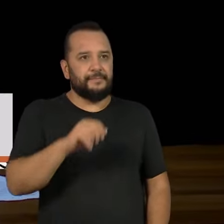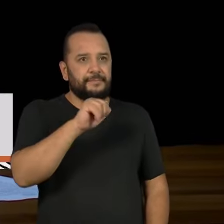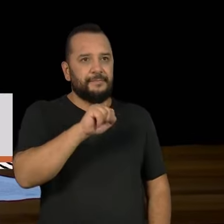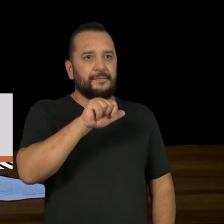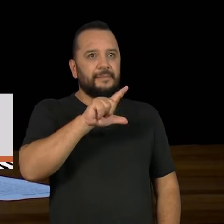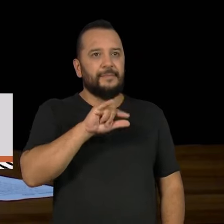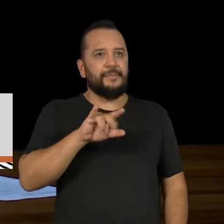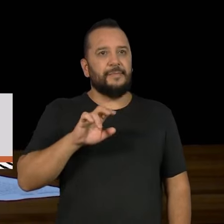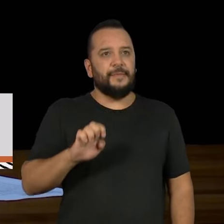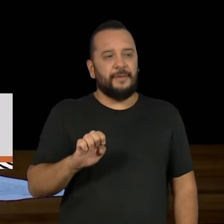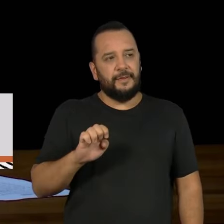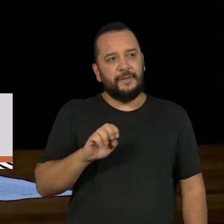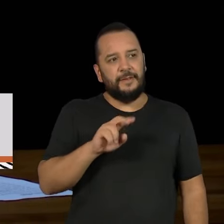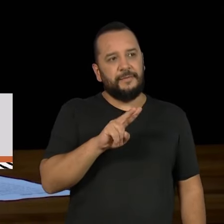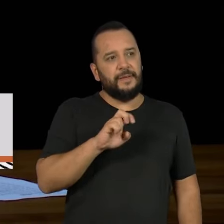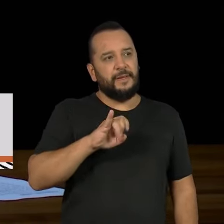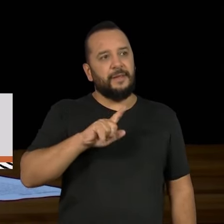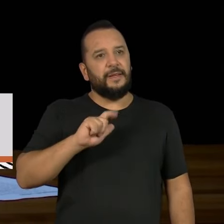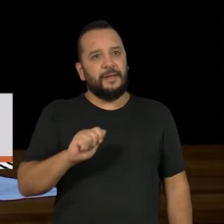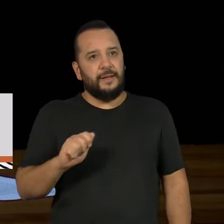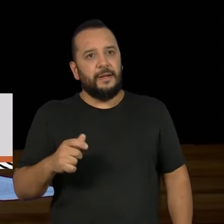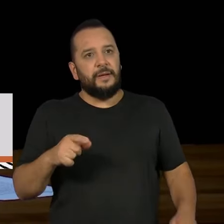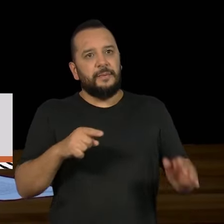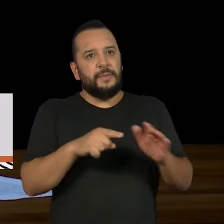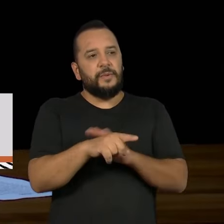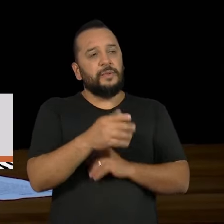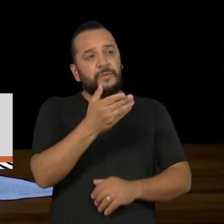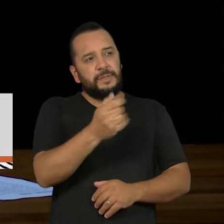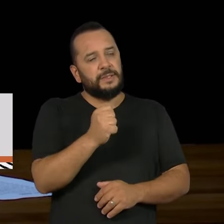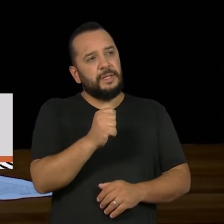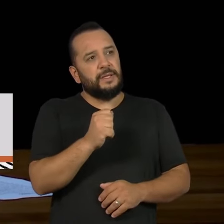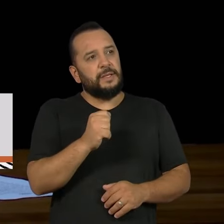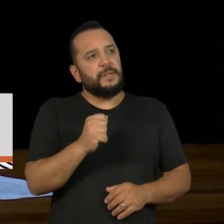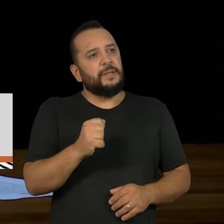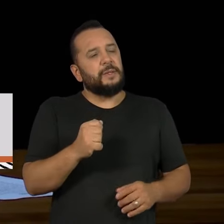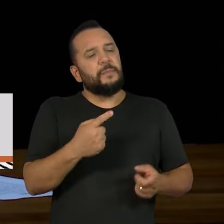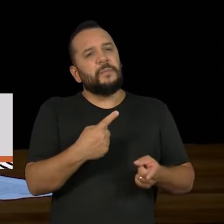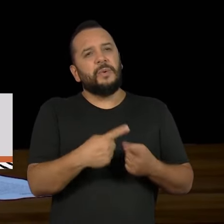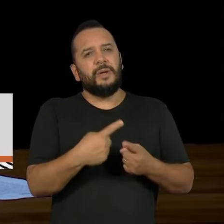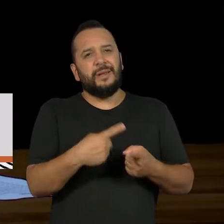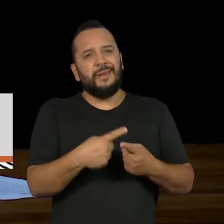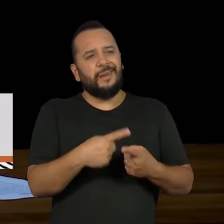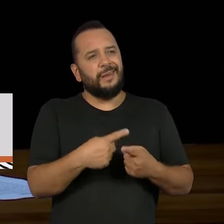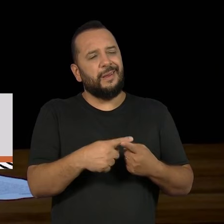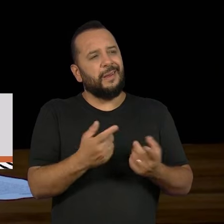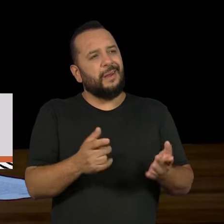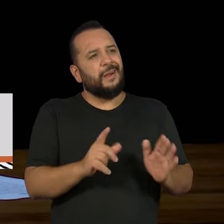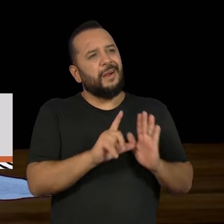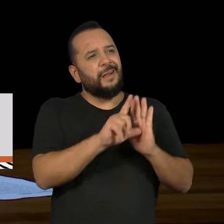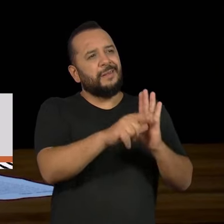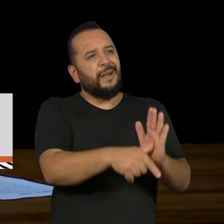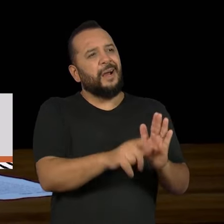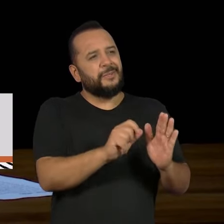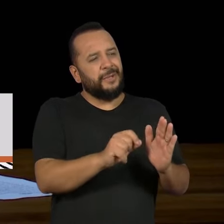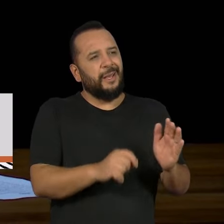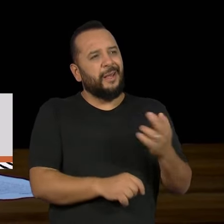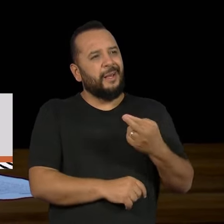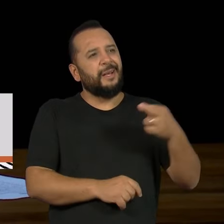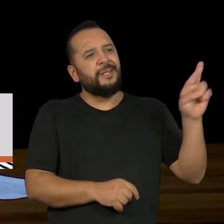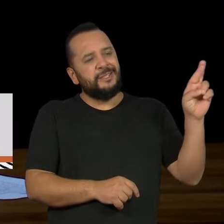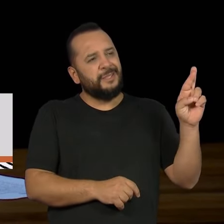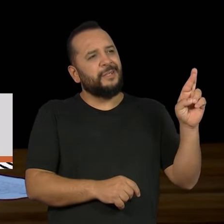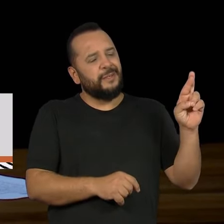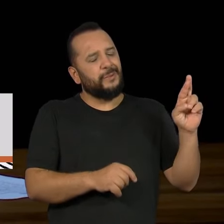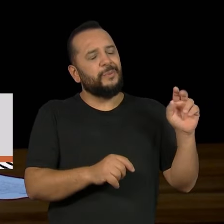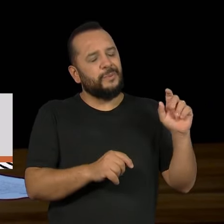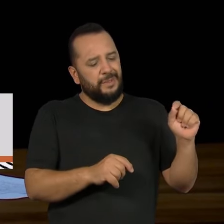problema que pergunta a você caro Onde está o atraso quando se fala em religião na política